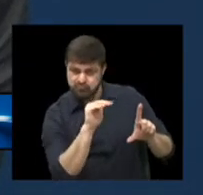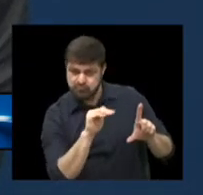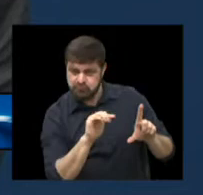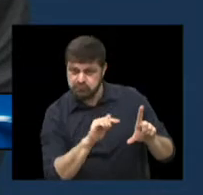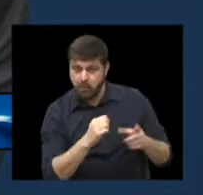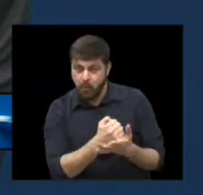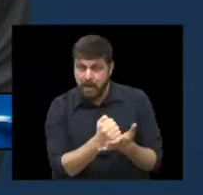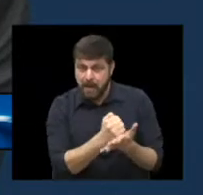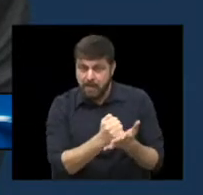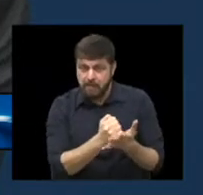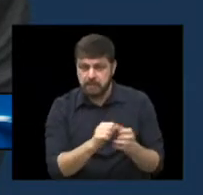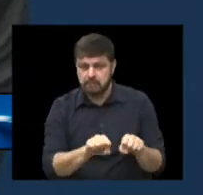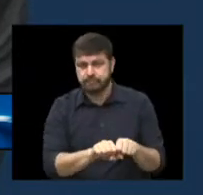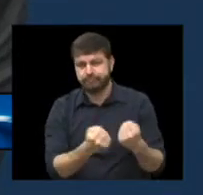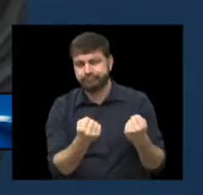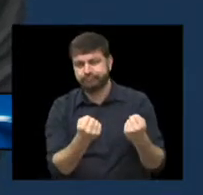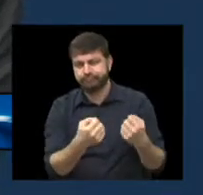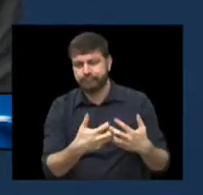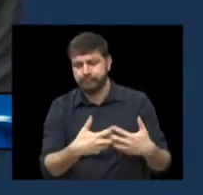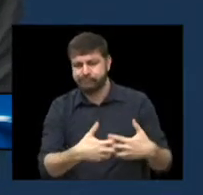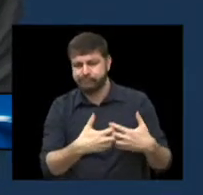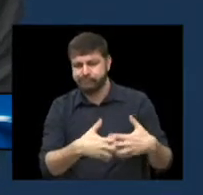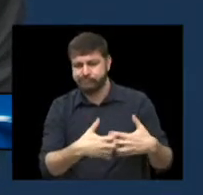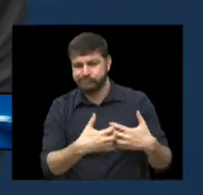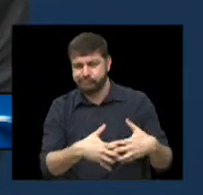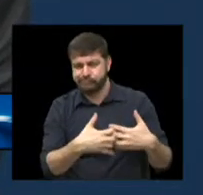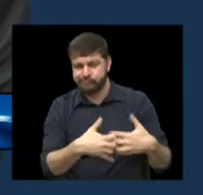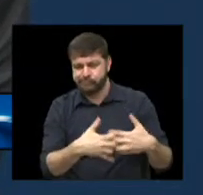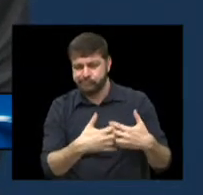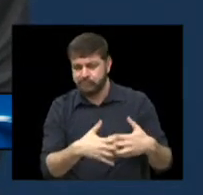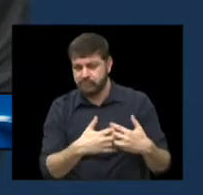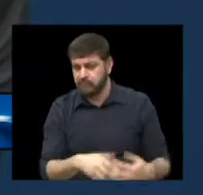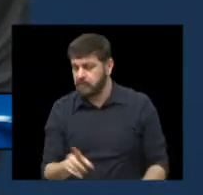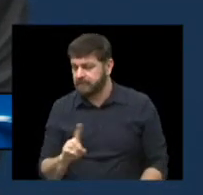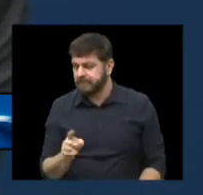problemas, danificou, defeito, e que o dano não foi